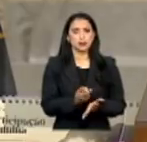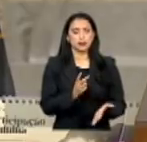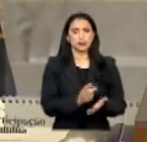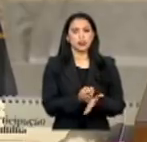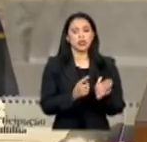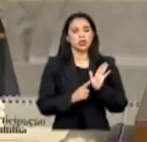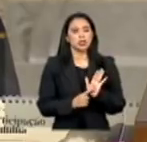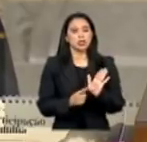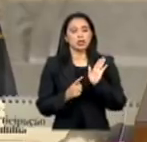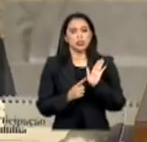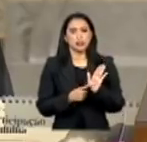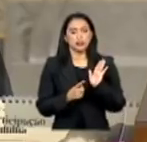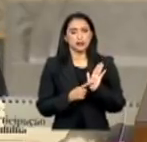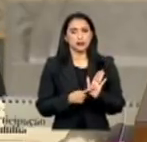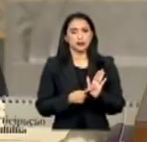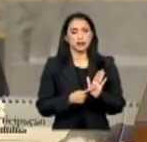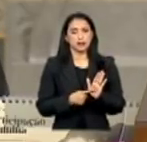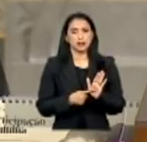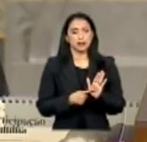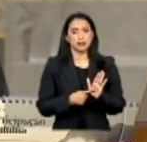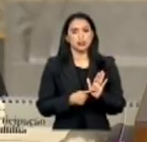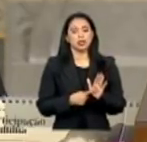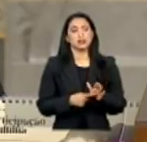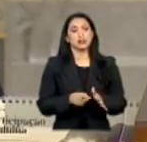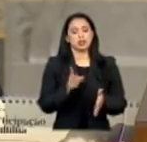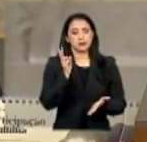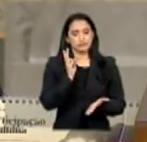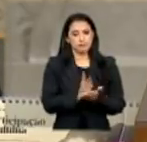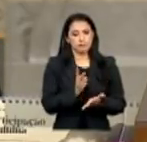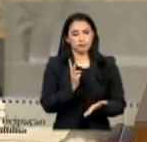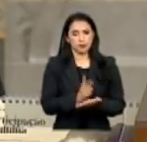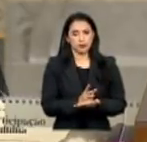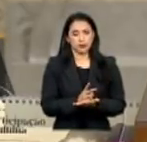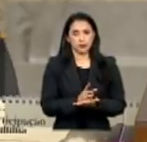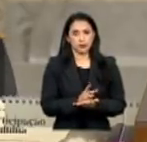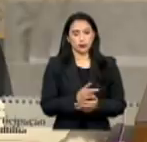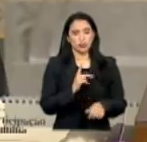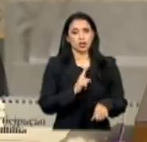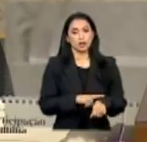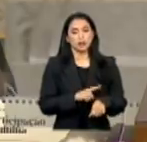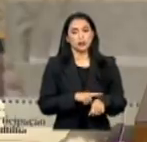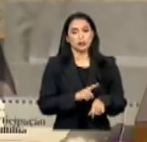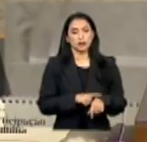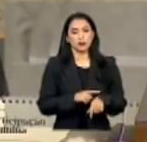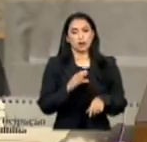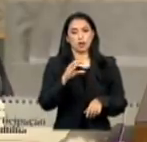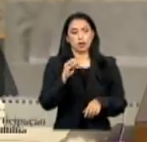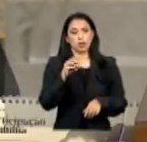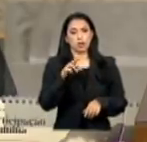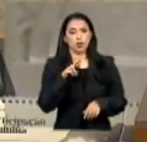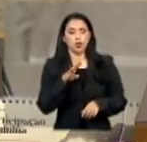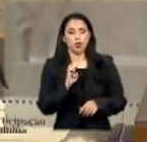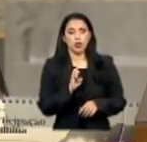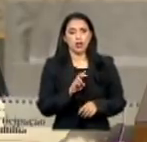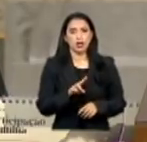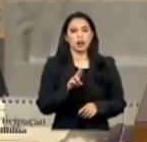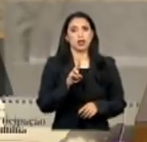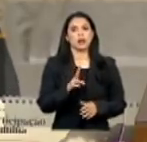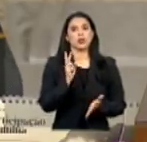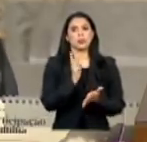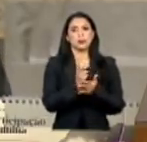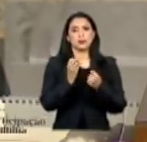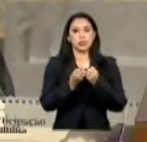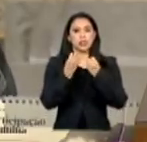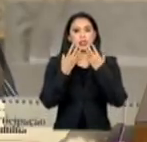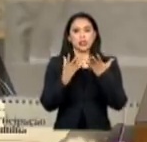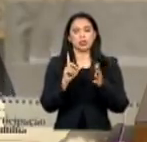de sua literalidade os prazos para todos os co réus sejam eles de lá todos ou não